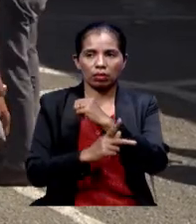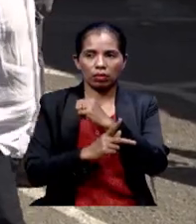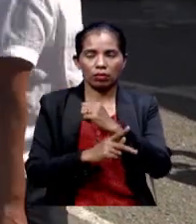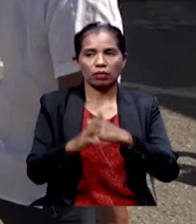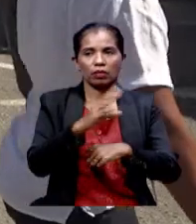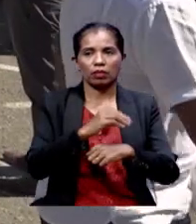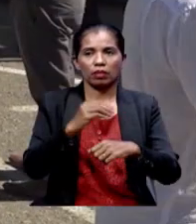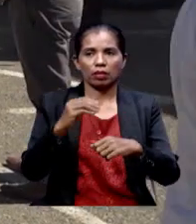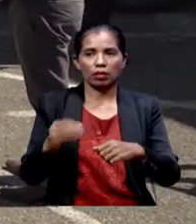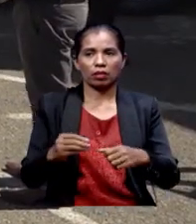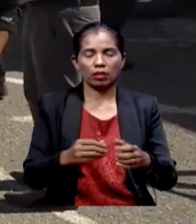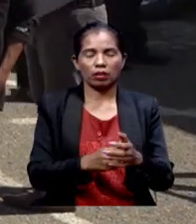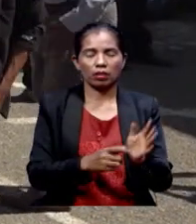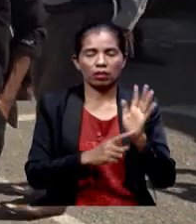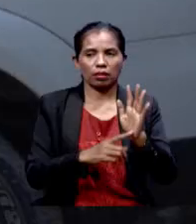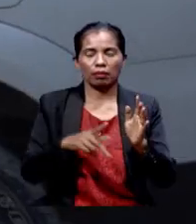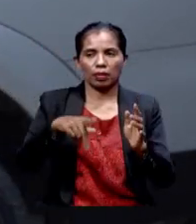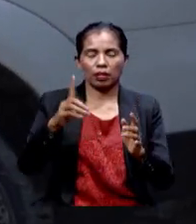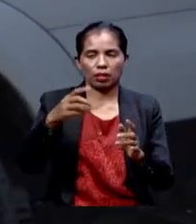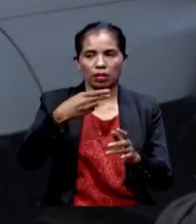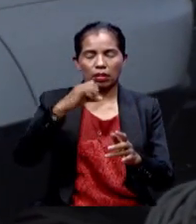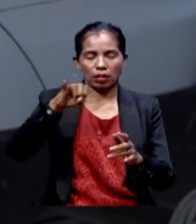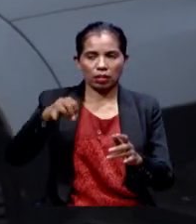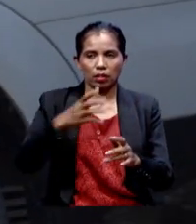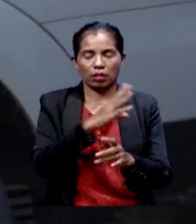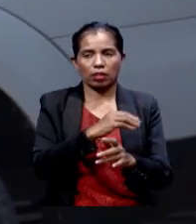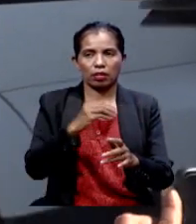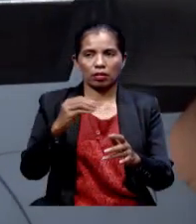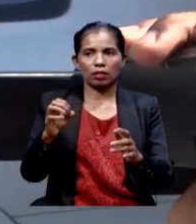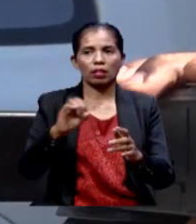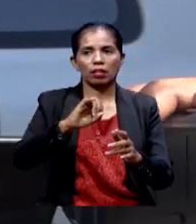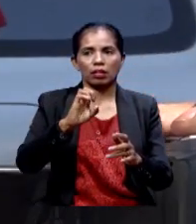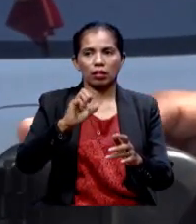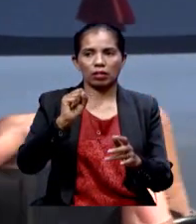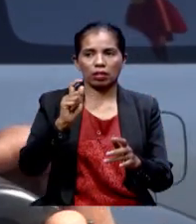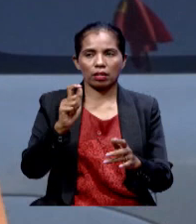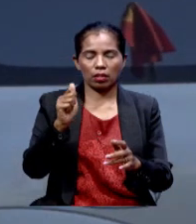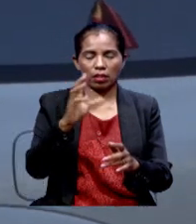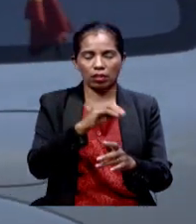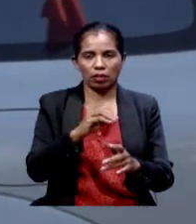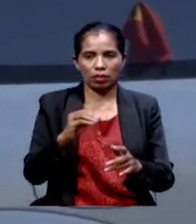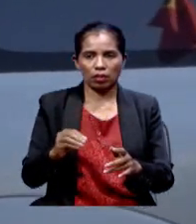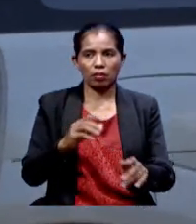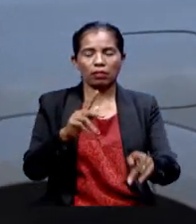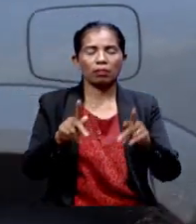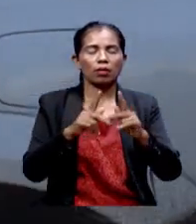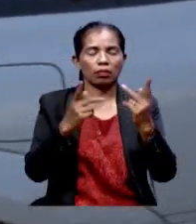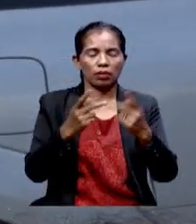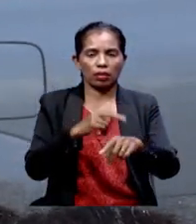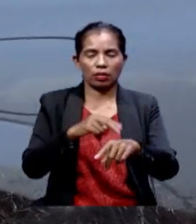função pública, provedoria de direitos humanos, no inspeção geral Estado, bem ir halo inspeção, ba comissão